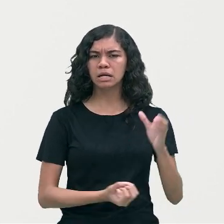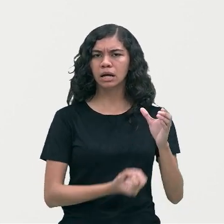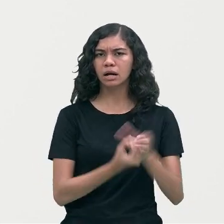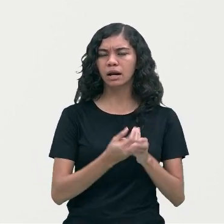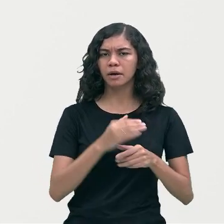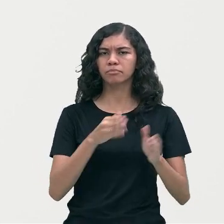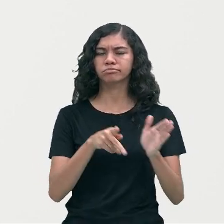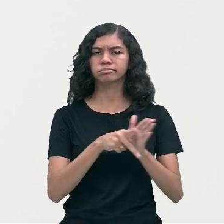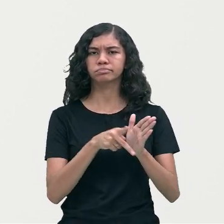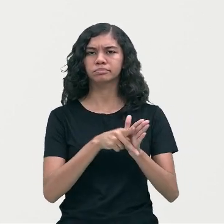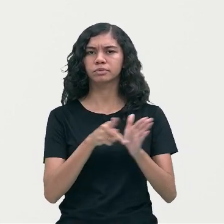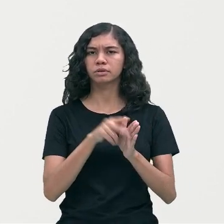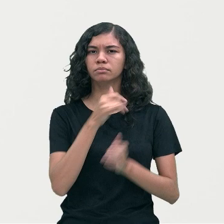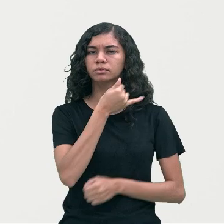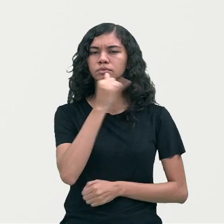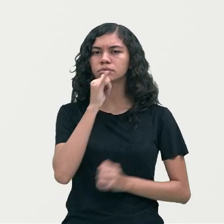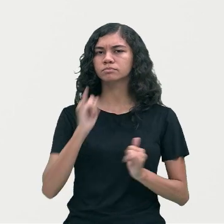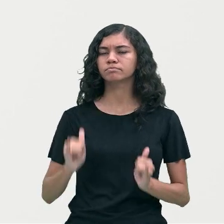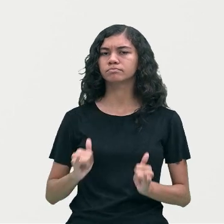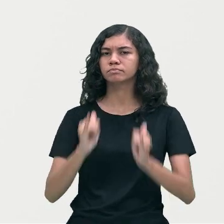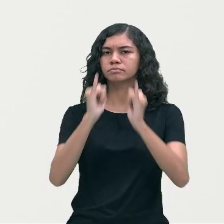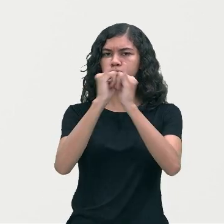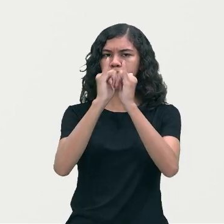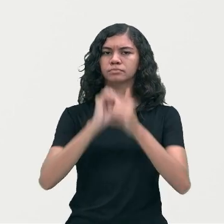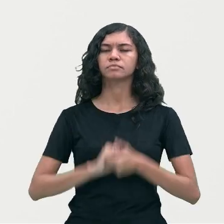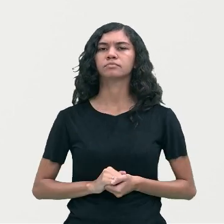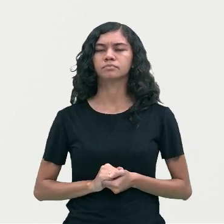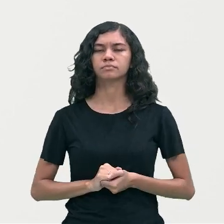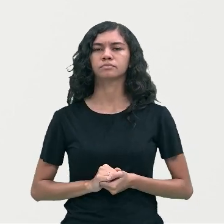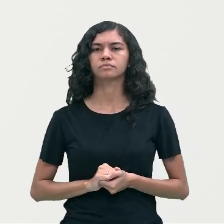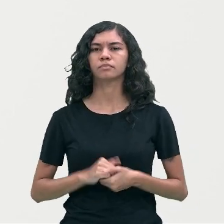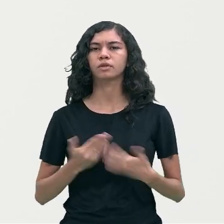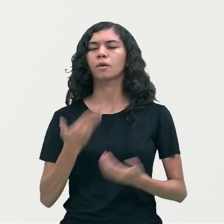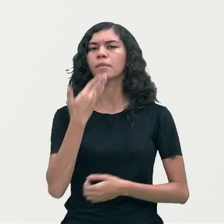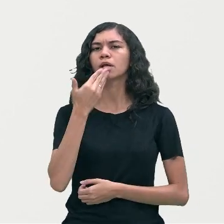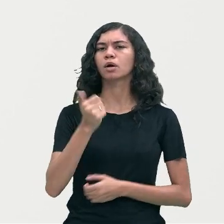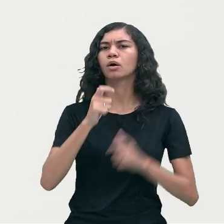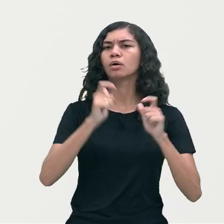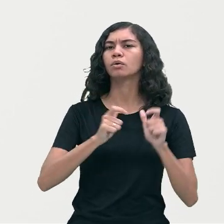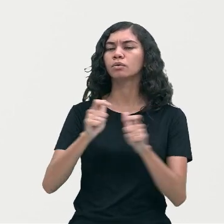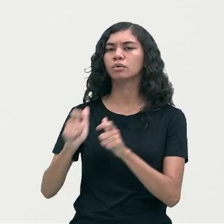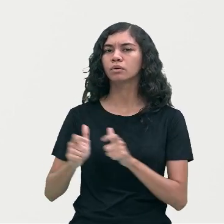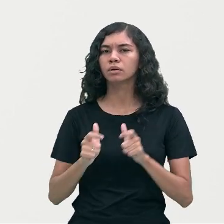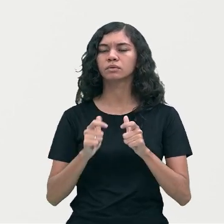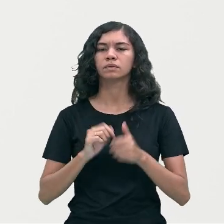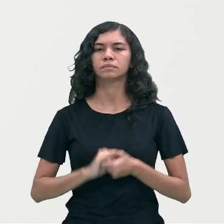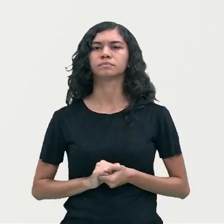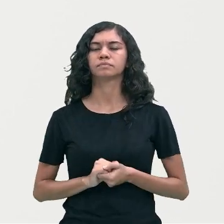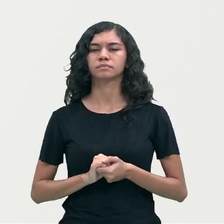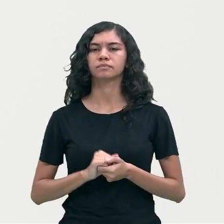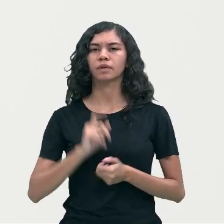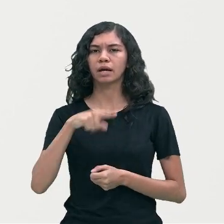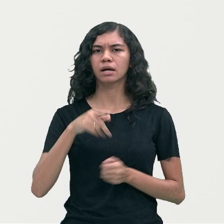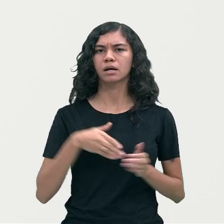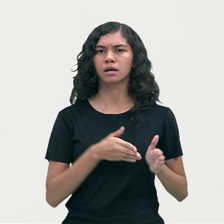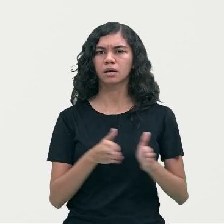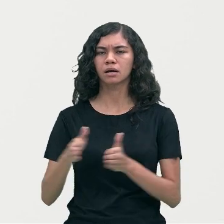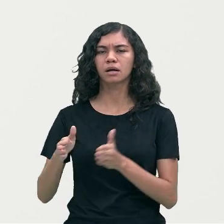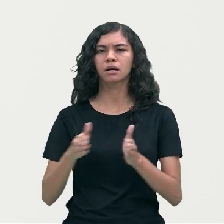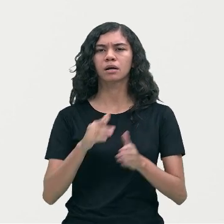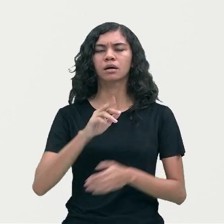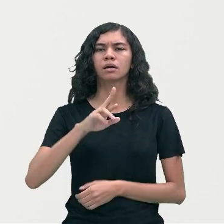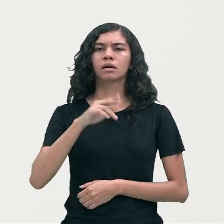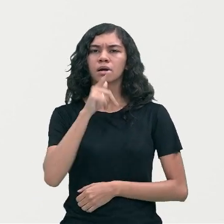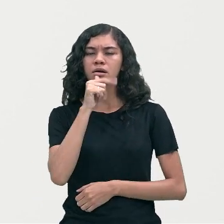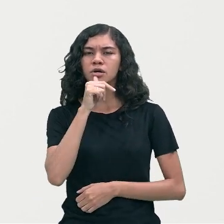há um desnível no relevo. Então, o melhor local seria nas áreas onde se tem os rios de planalto. Na